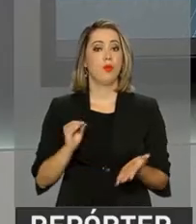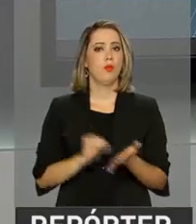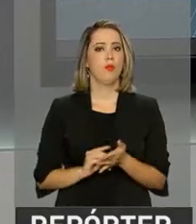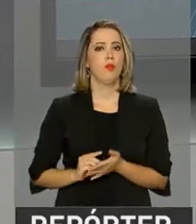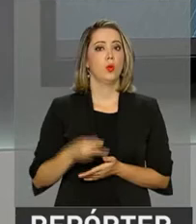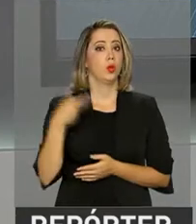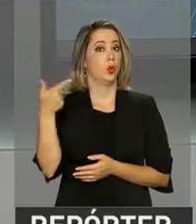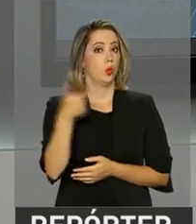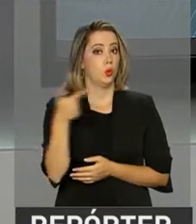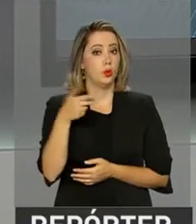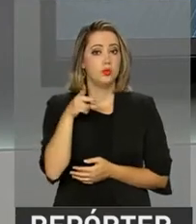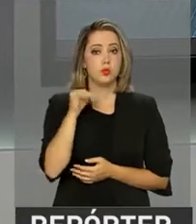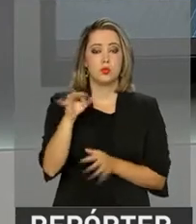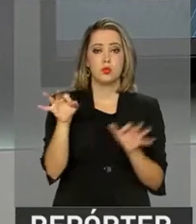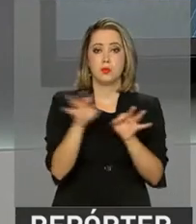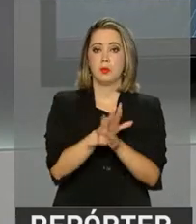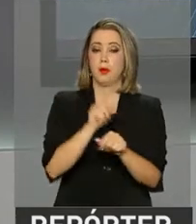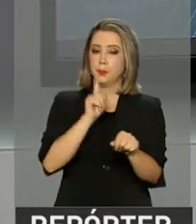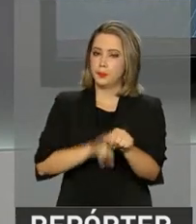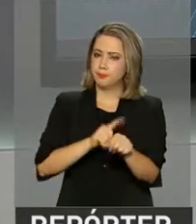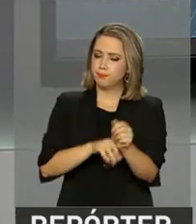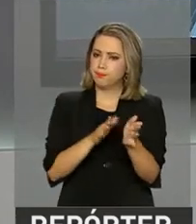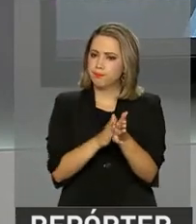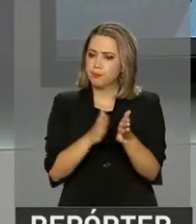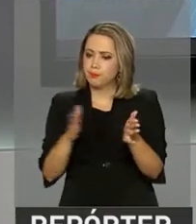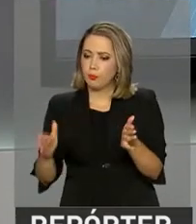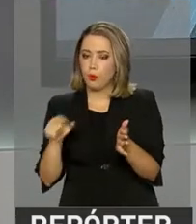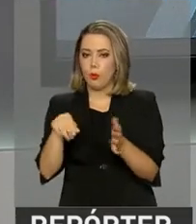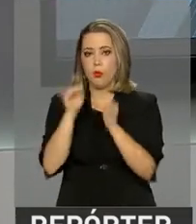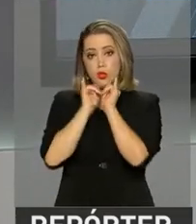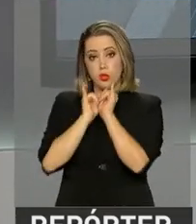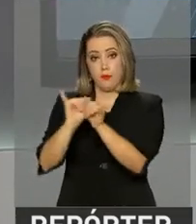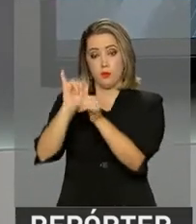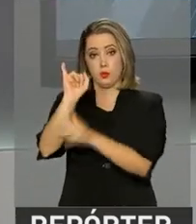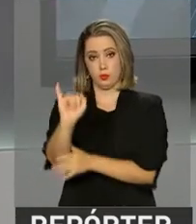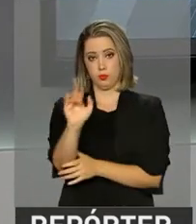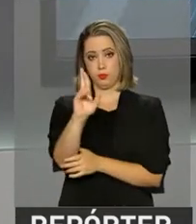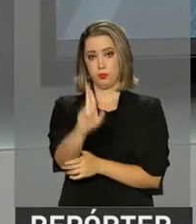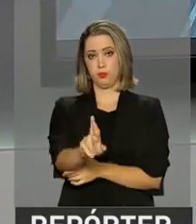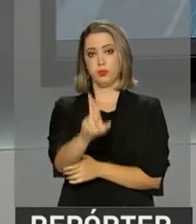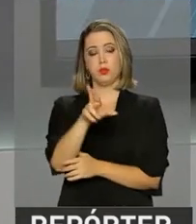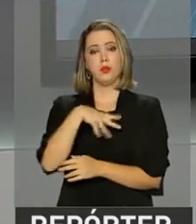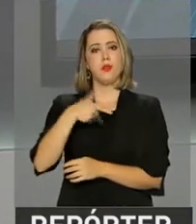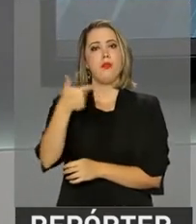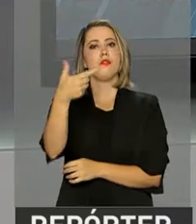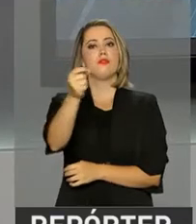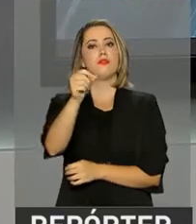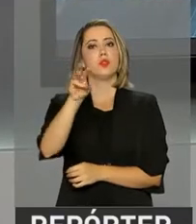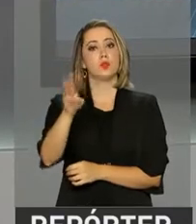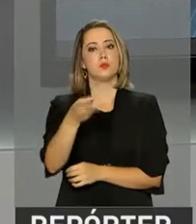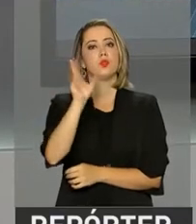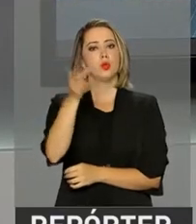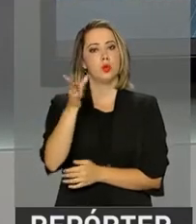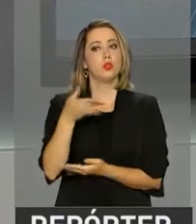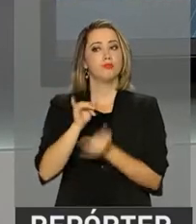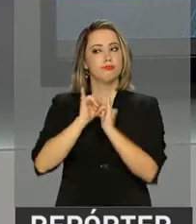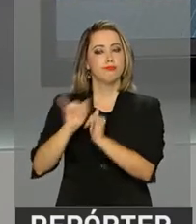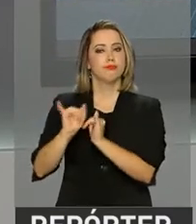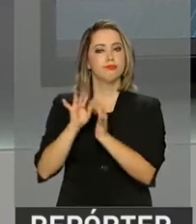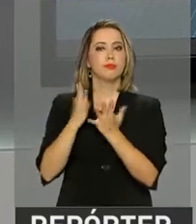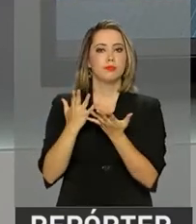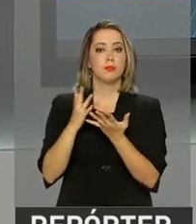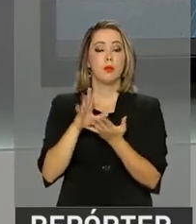apenas 2 dias para o fim do prazo de entrega da declaração do Imposto de Renda, 20 milhões de contribuintes já enviaram o documento.